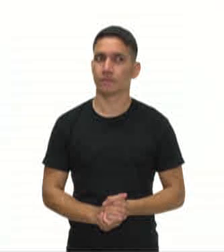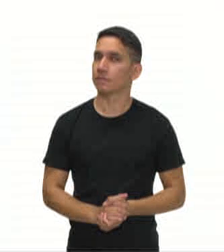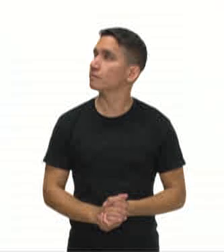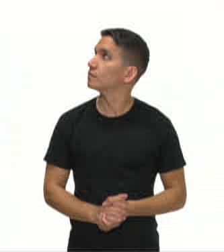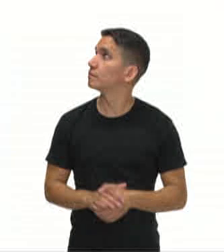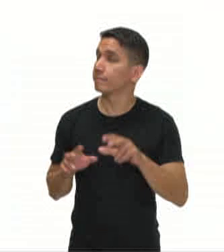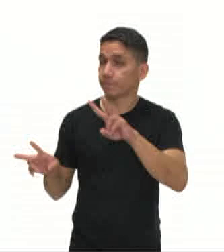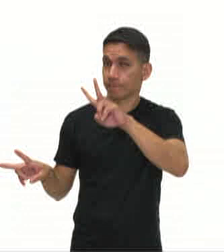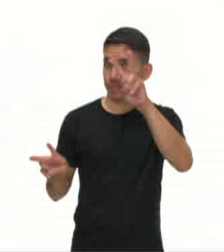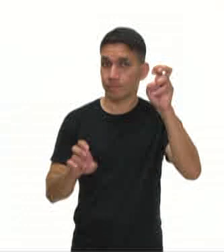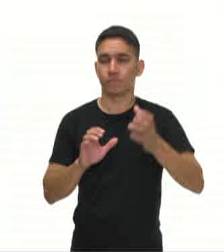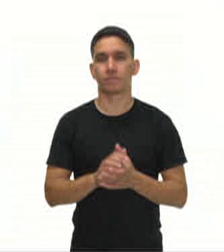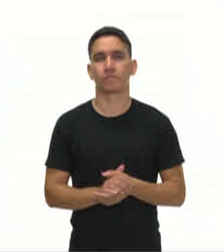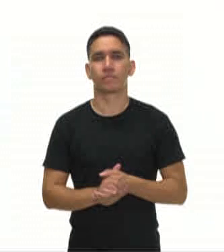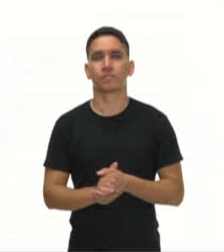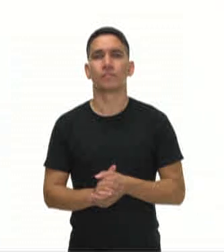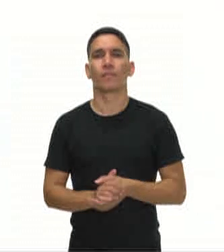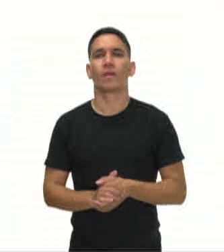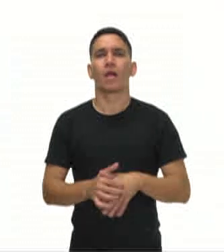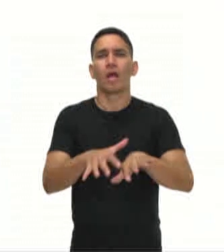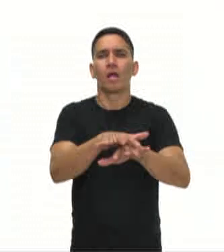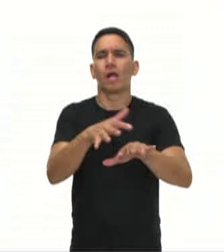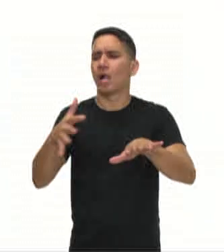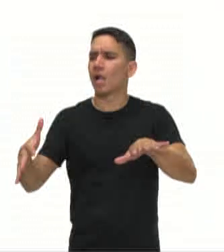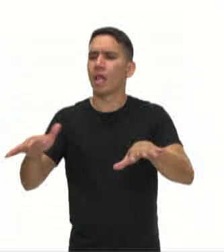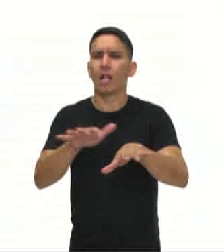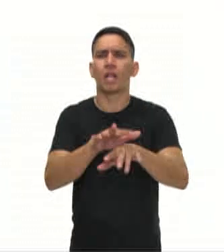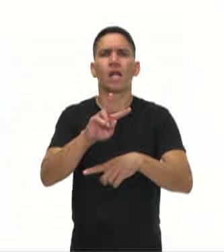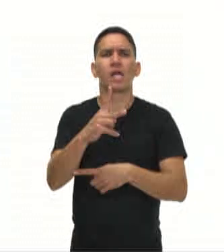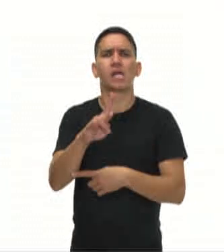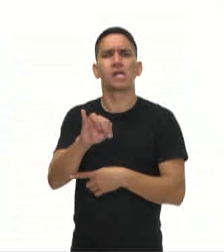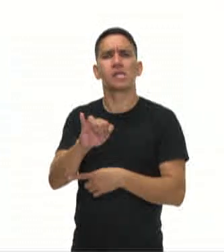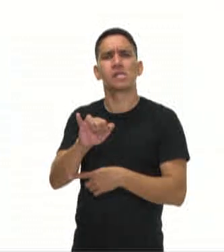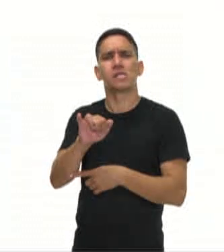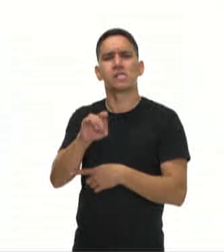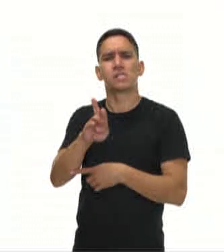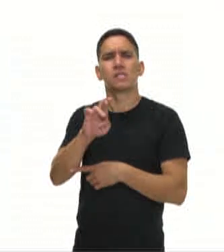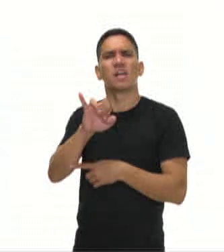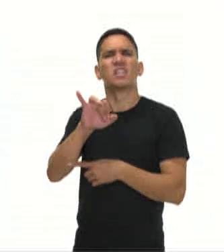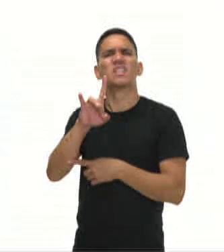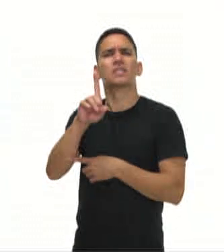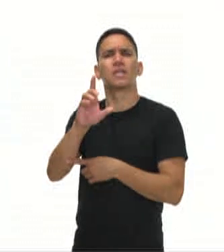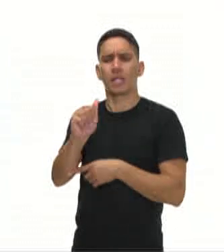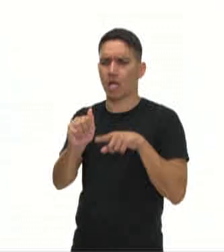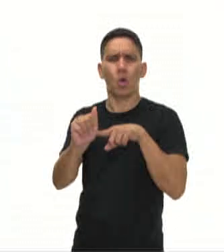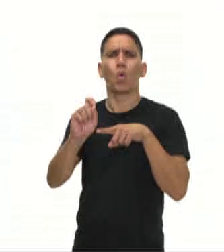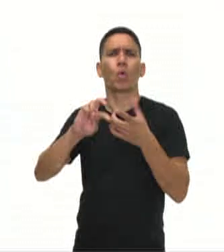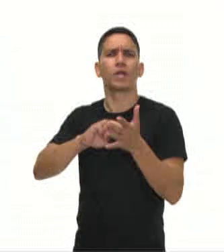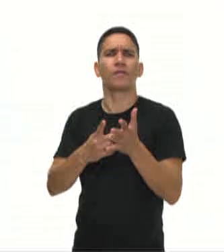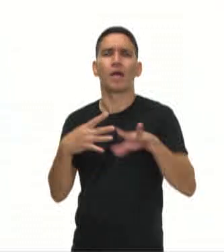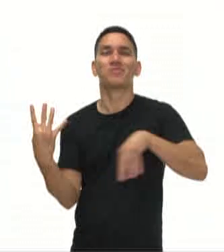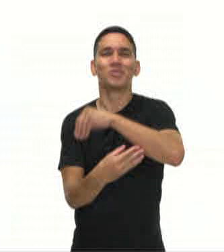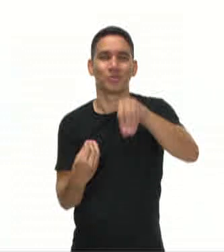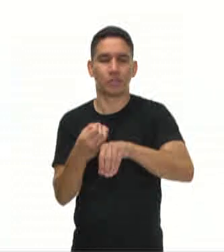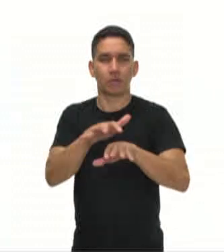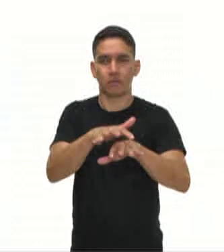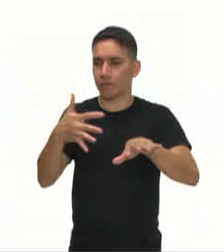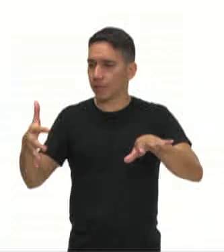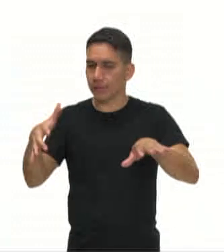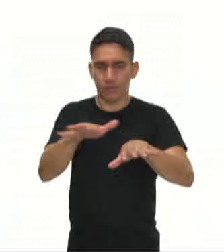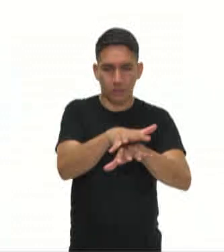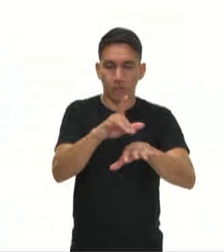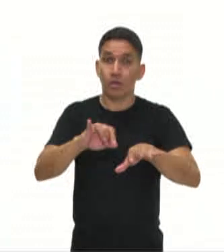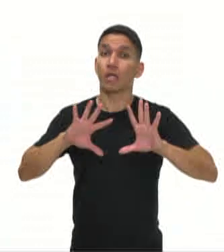Então, híbrida desde o início, o que é híbrido? É algo misturado, né? A sociedade brasileira é